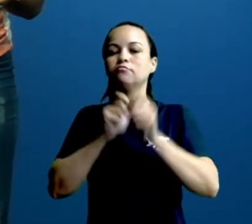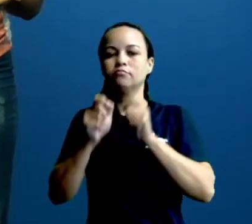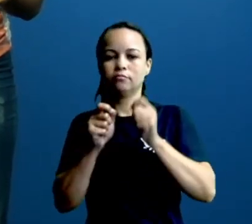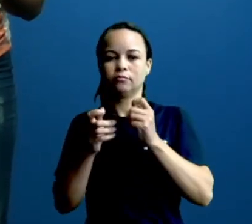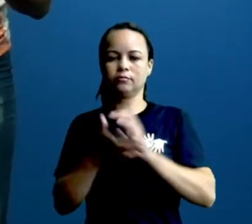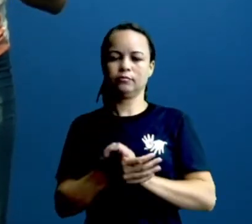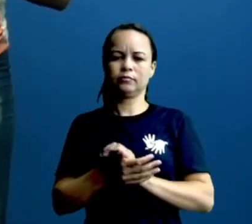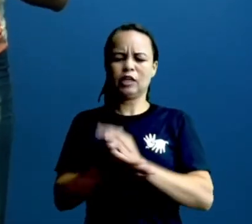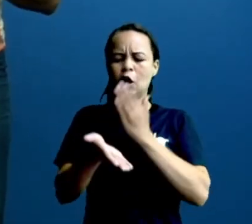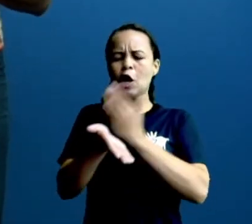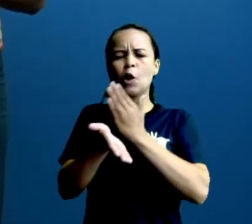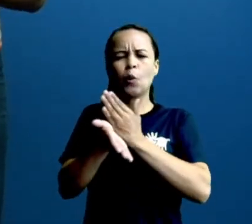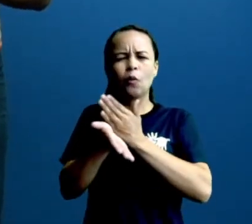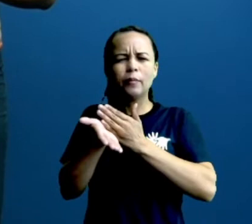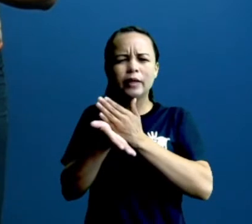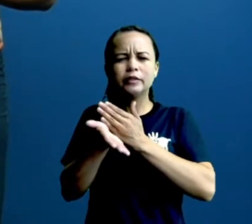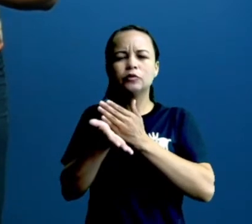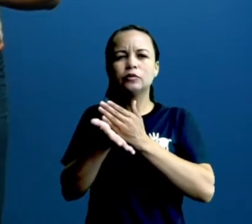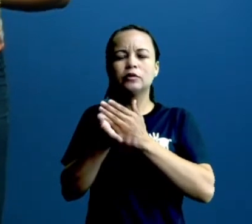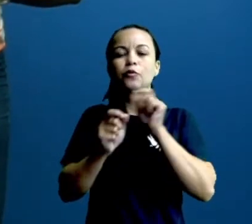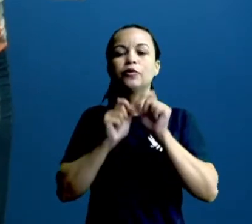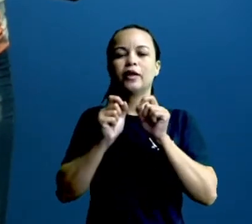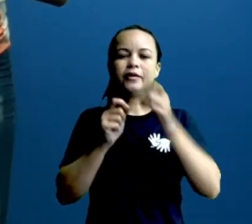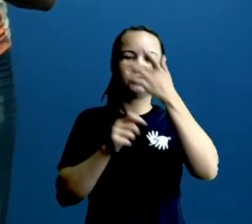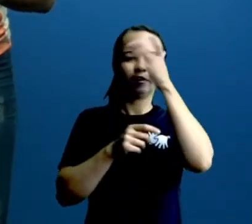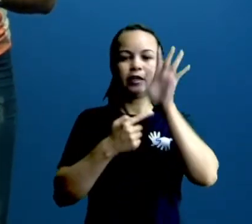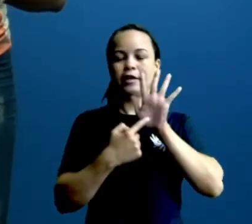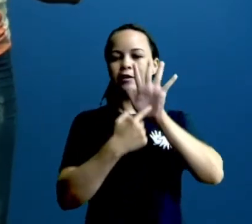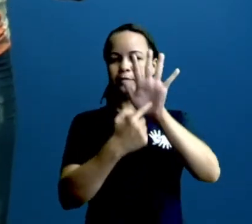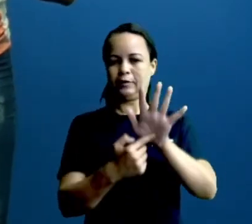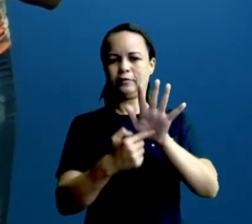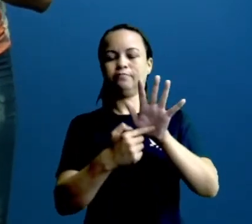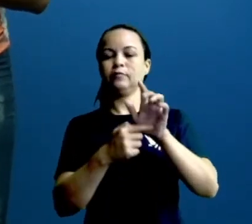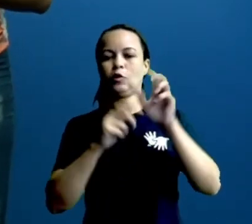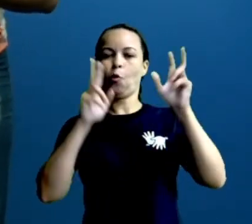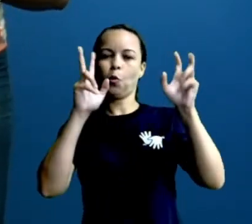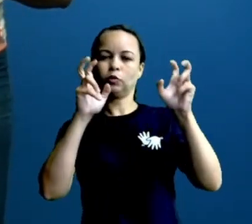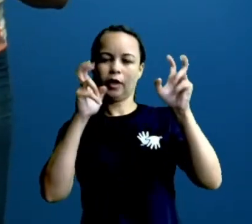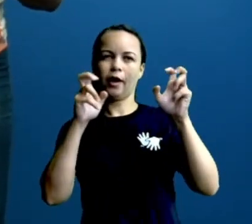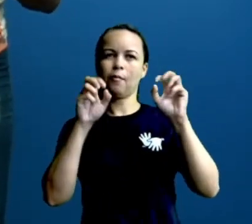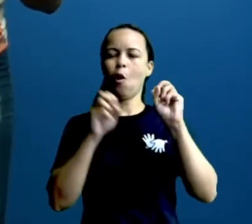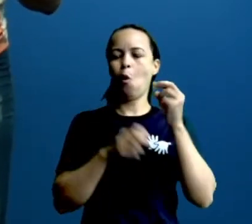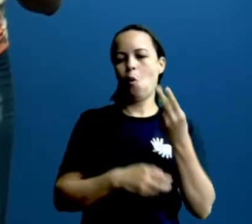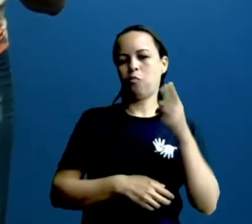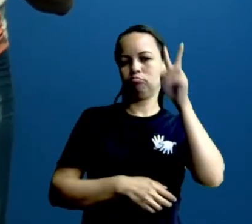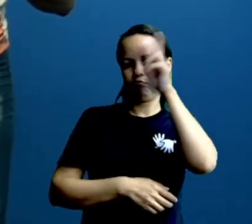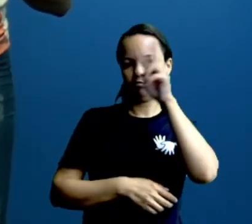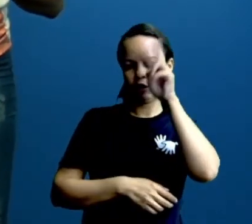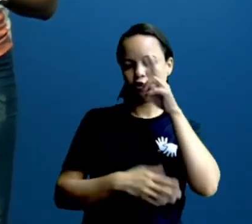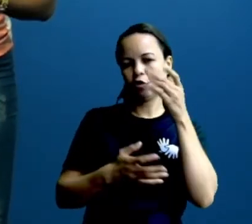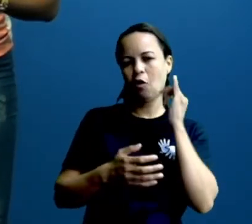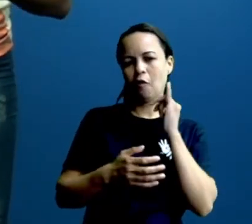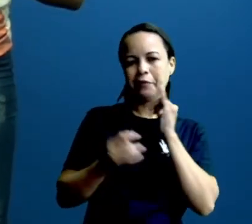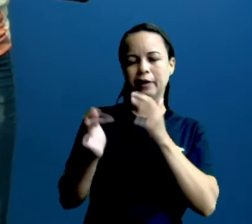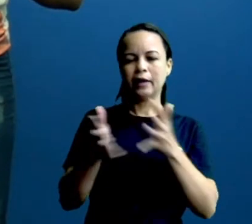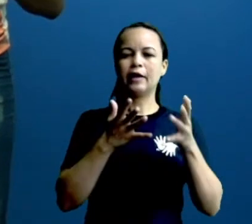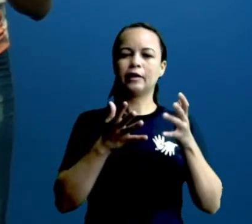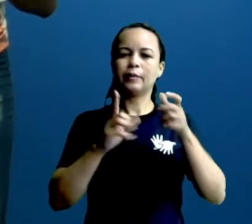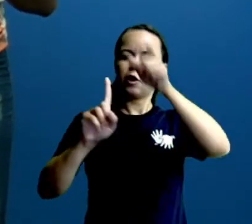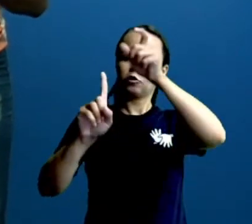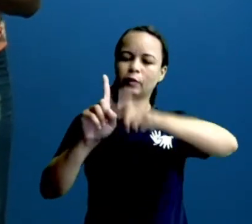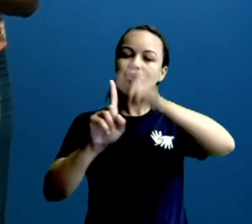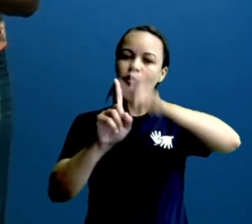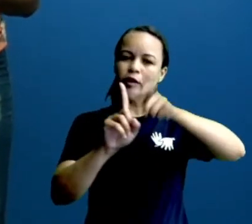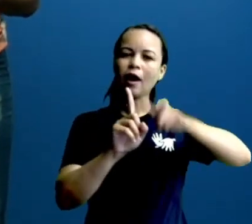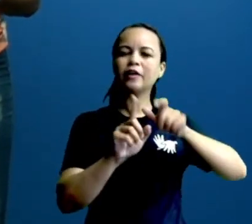E esse início, porque todo mundo quer ser apresentado o quê? O tema, ou se for uma historinha, quer ser apresentado os personagens, quer saber